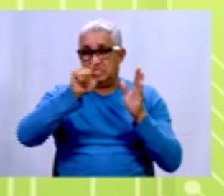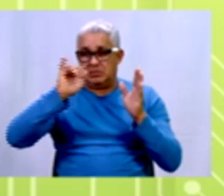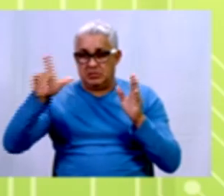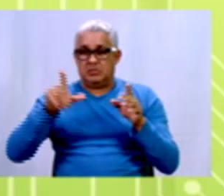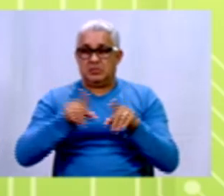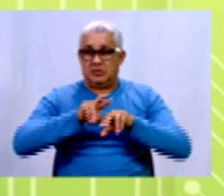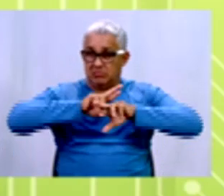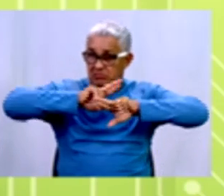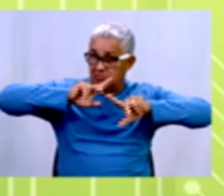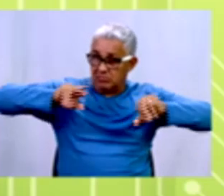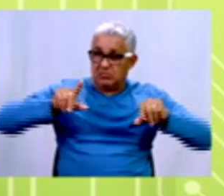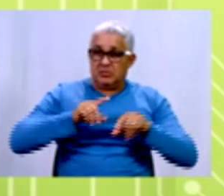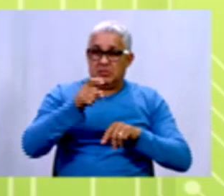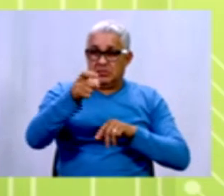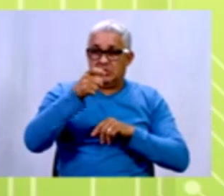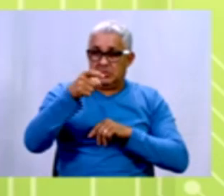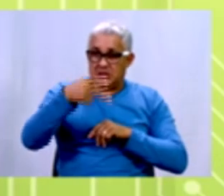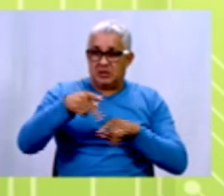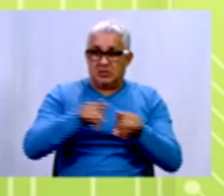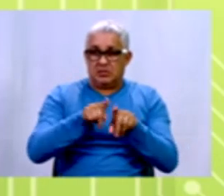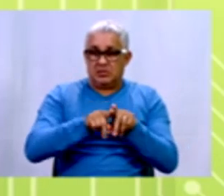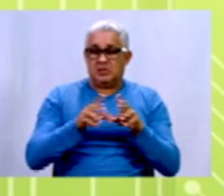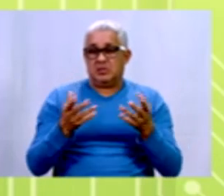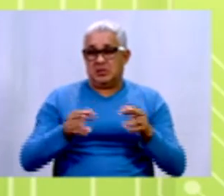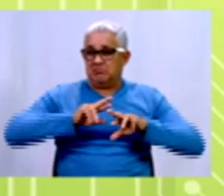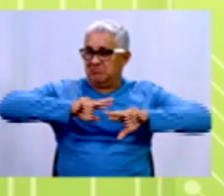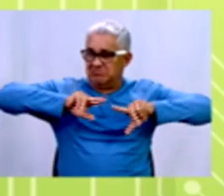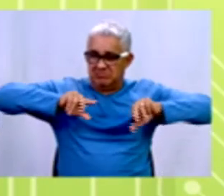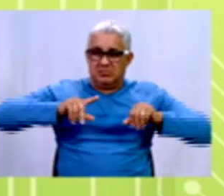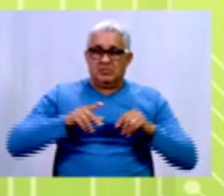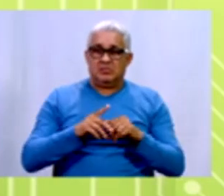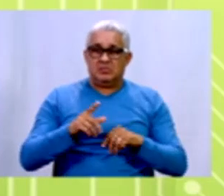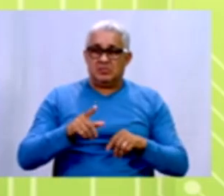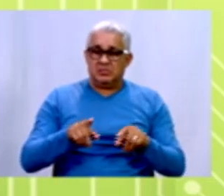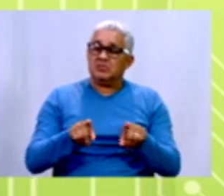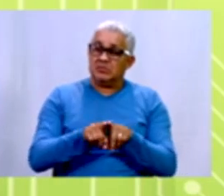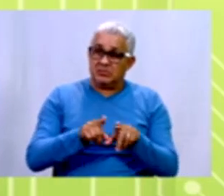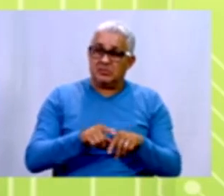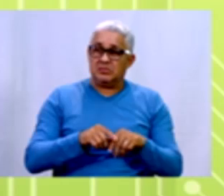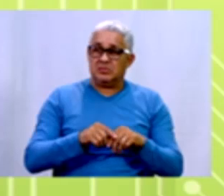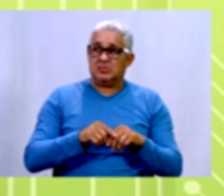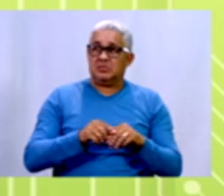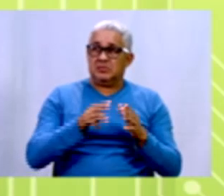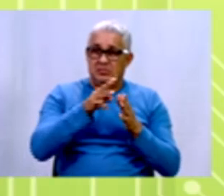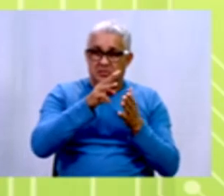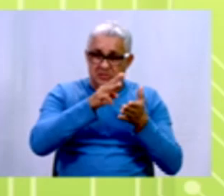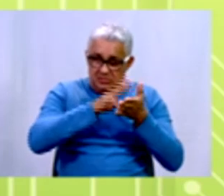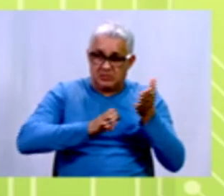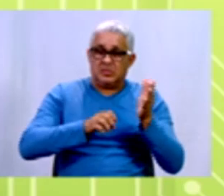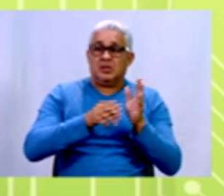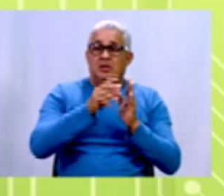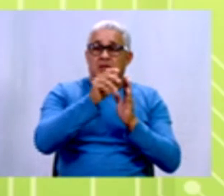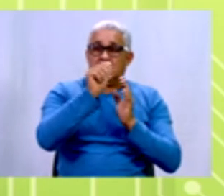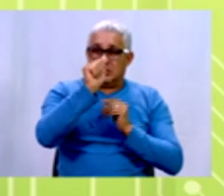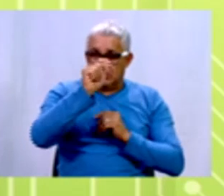aula passada, o XP, o Extreme Program, que também é uma metodologia ágil, também tem